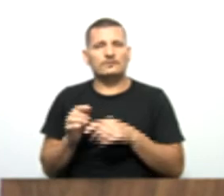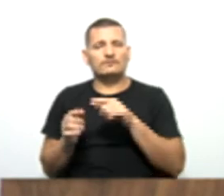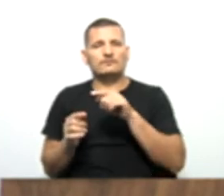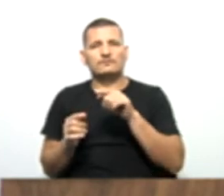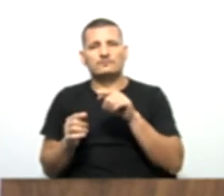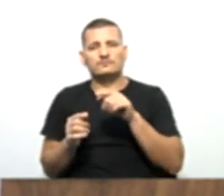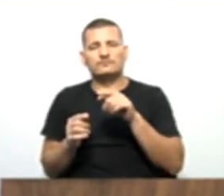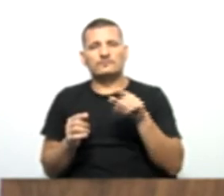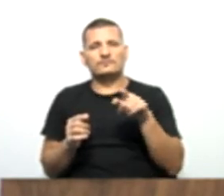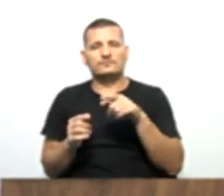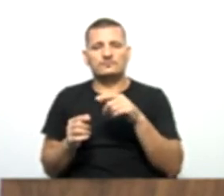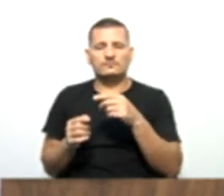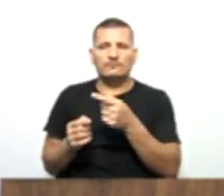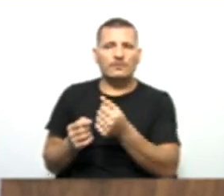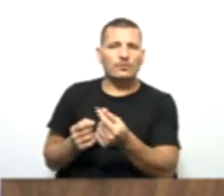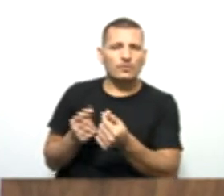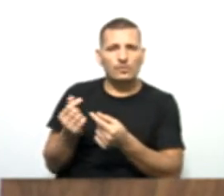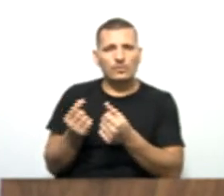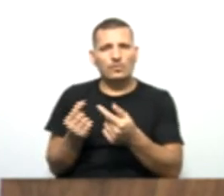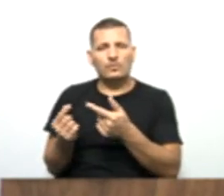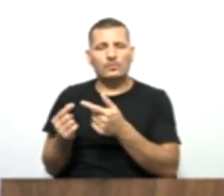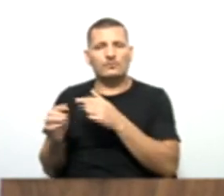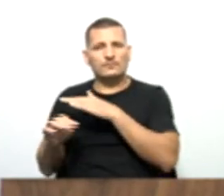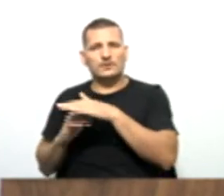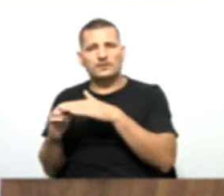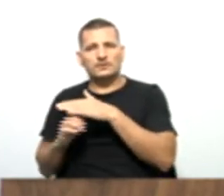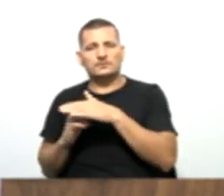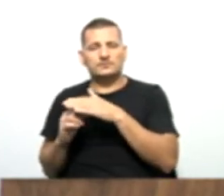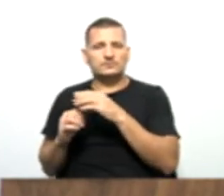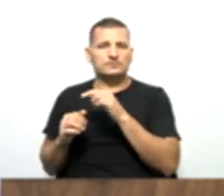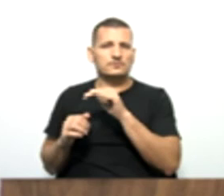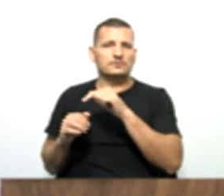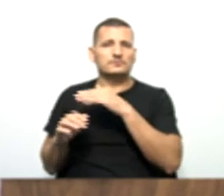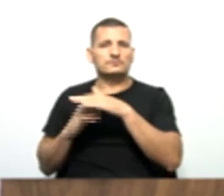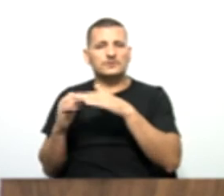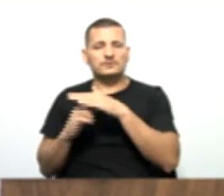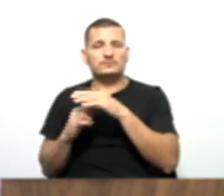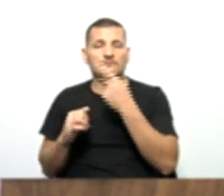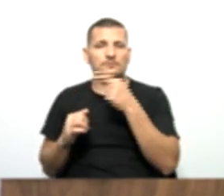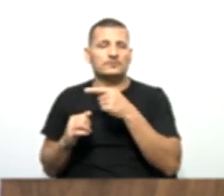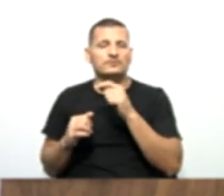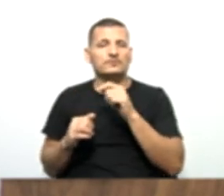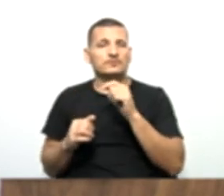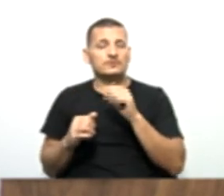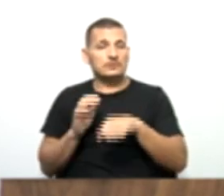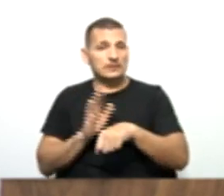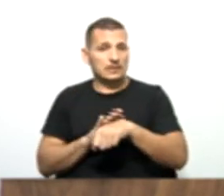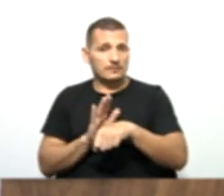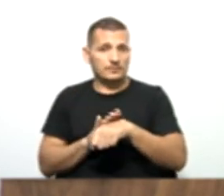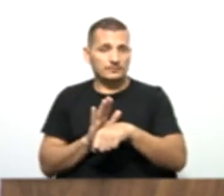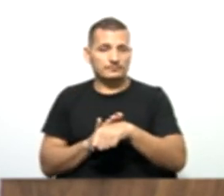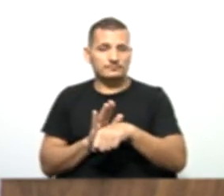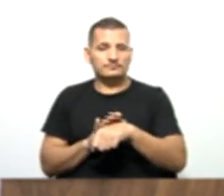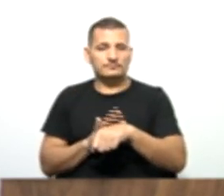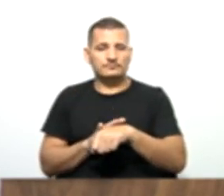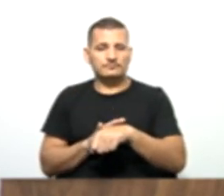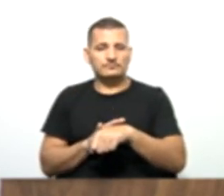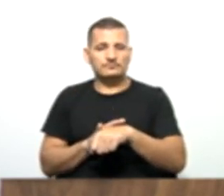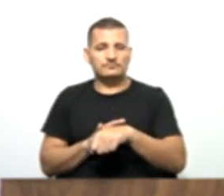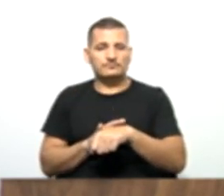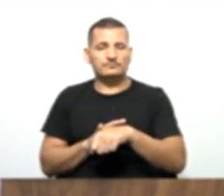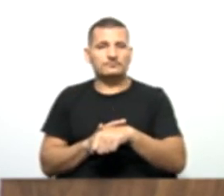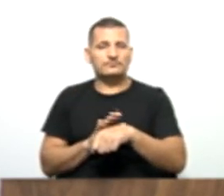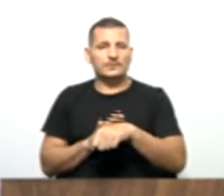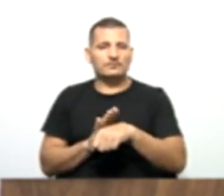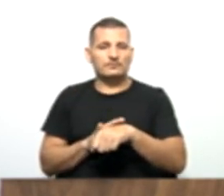apanhado de valor em determinada empresa, e essa empresa determina um tempo para aquele valor daquele equipamento,